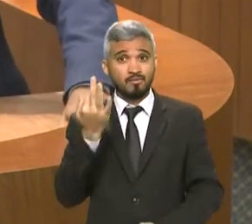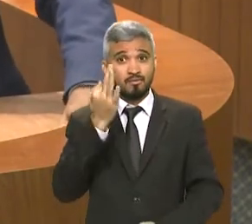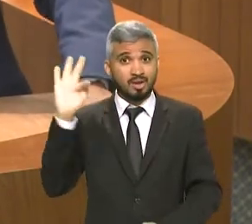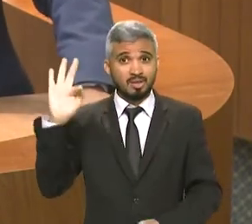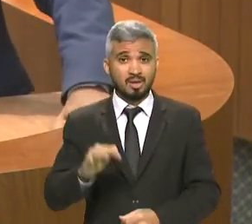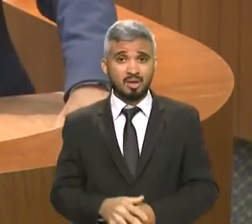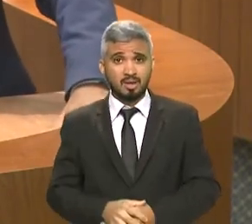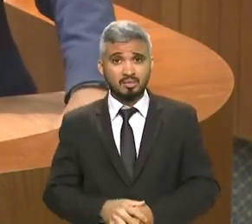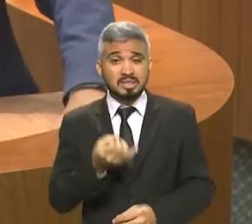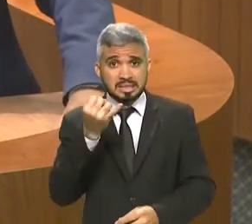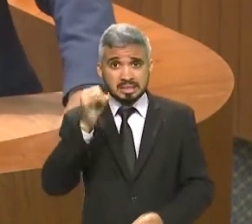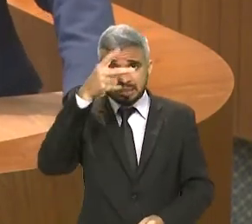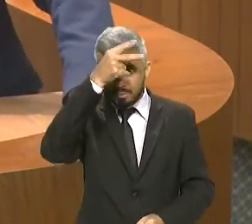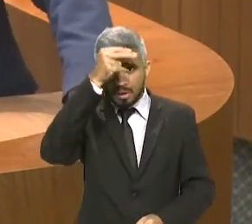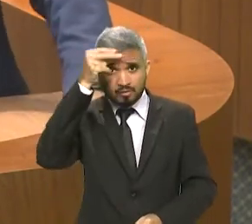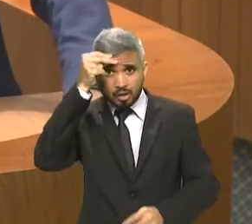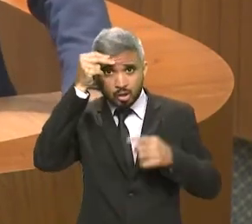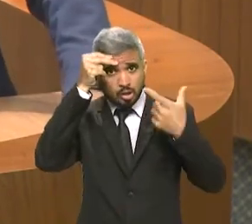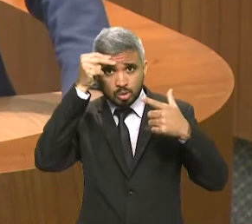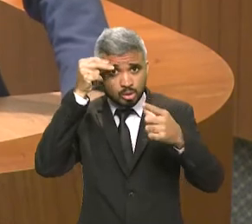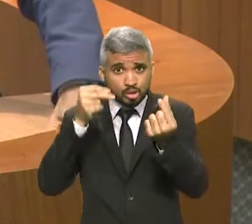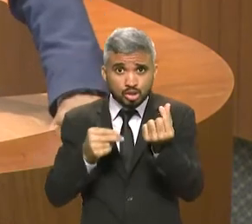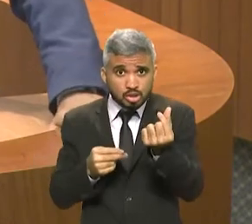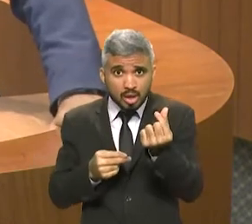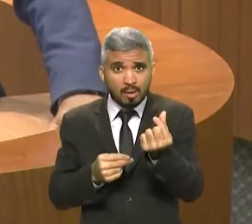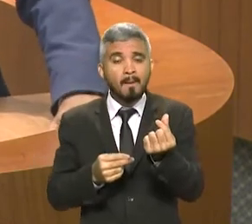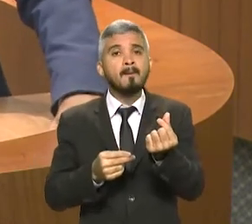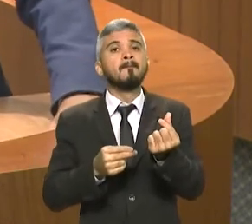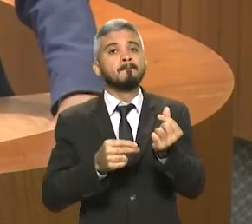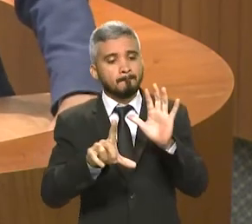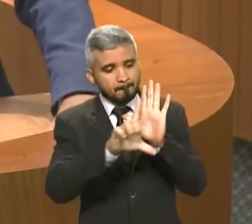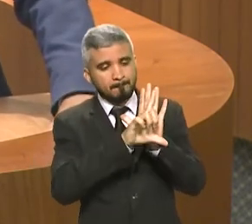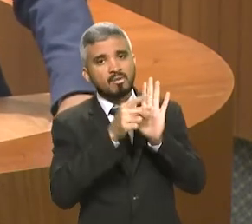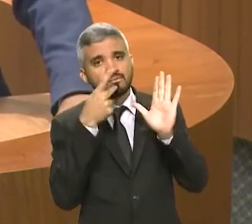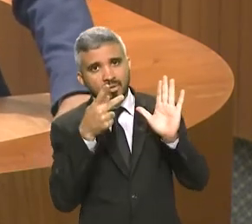tem o dinheiro suficiente, se não tem recurso, solicita apoio ao governo federal.